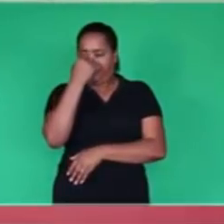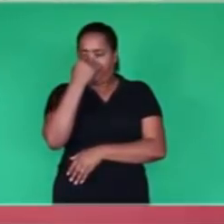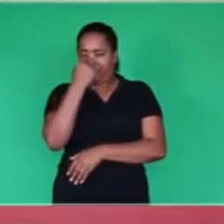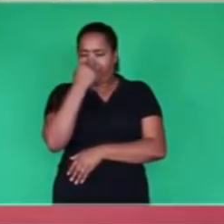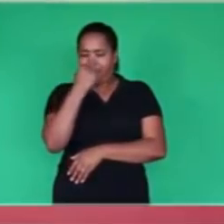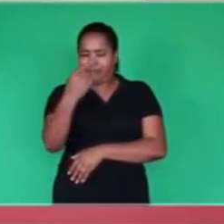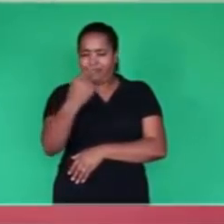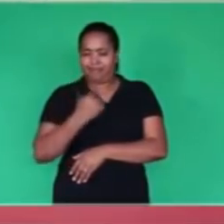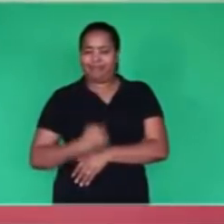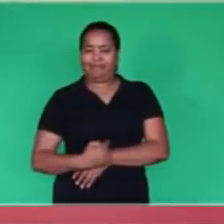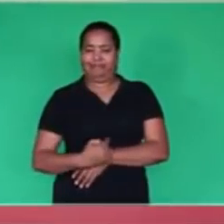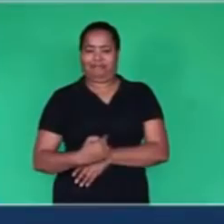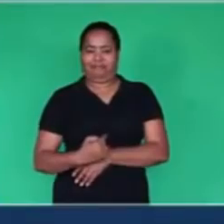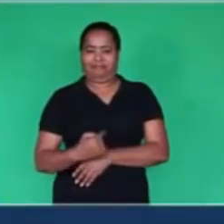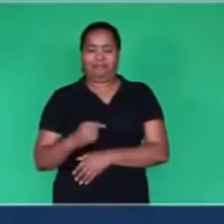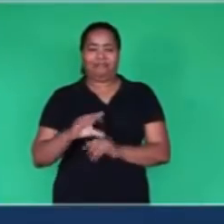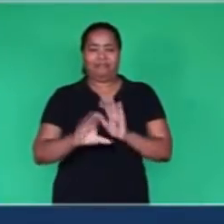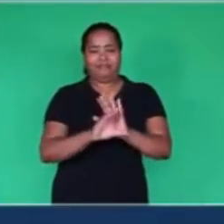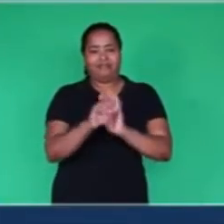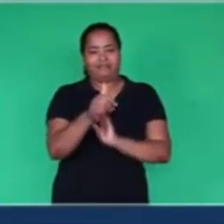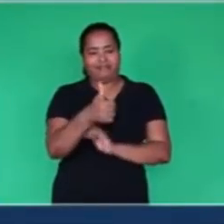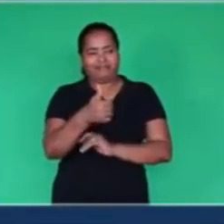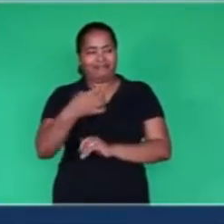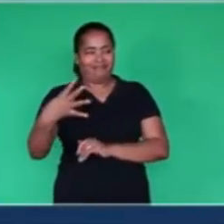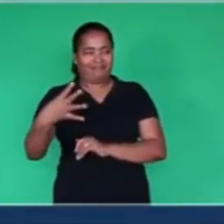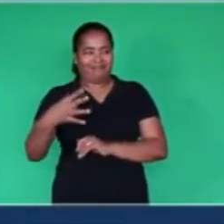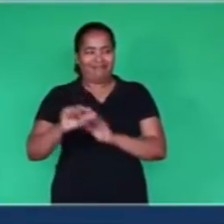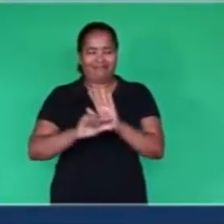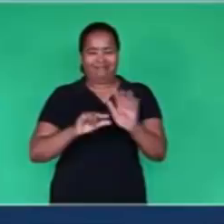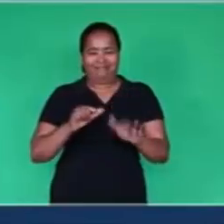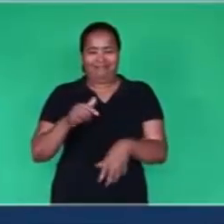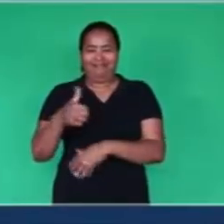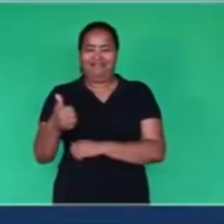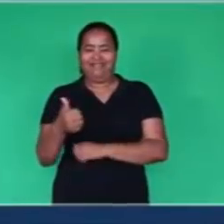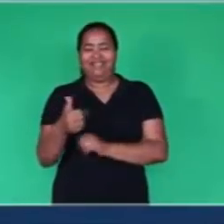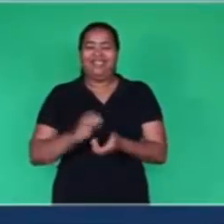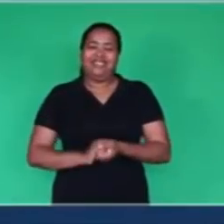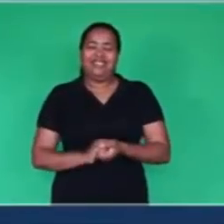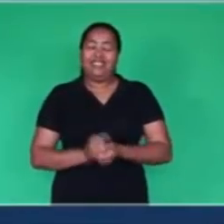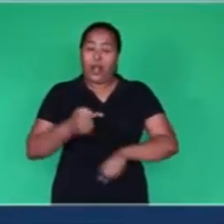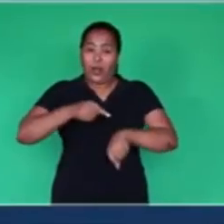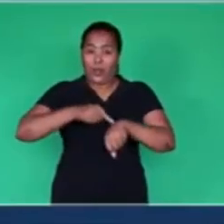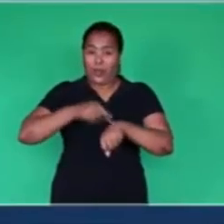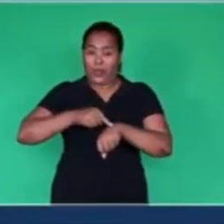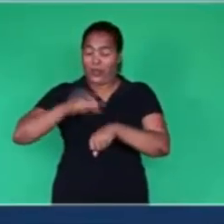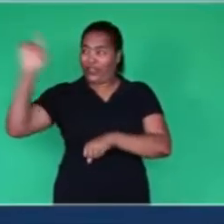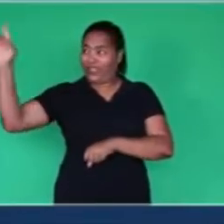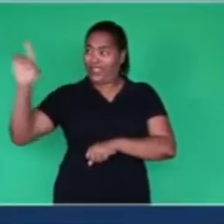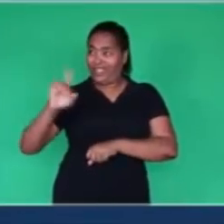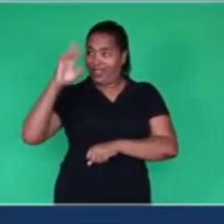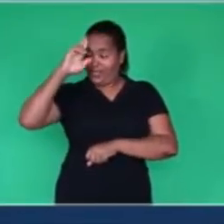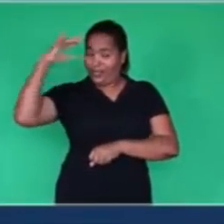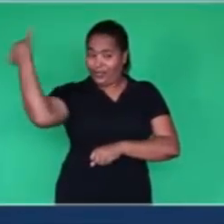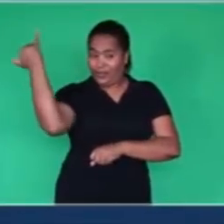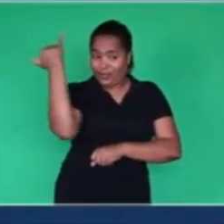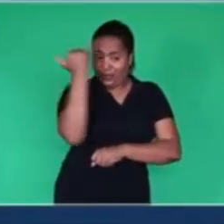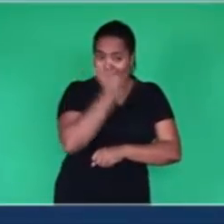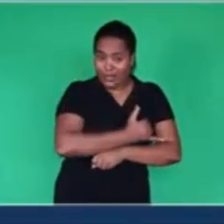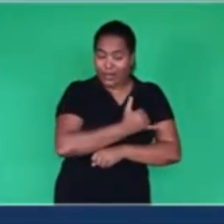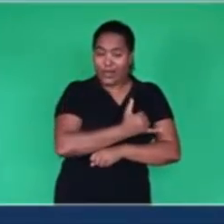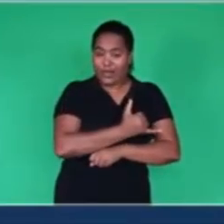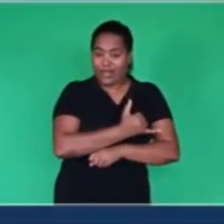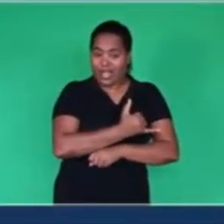Zacarias 14, 1. Eis que vem um dia, diz o Senhor, esse em dia que da batalha. Os teus despojos